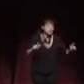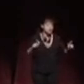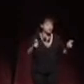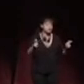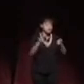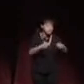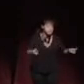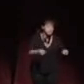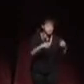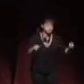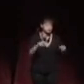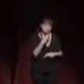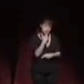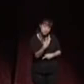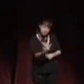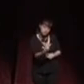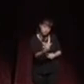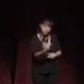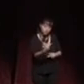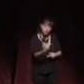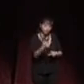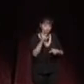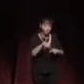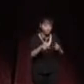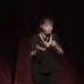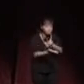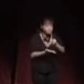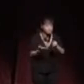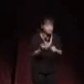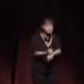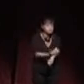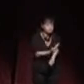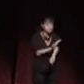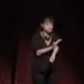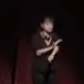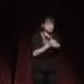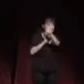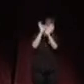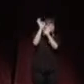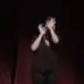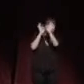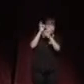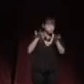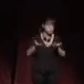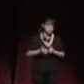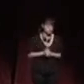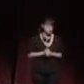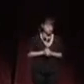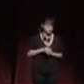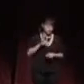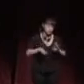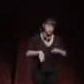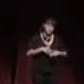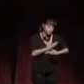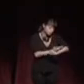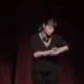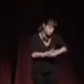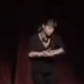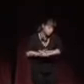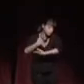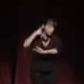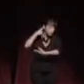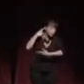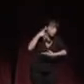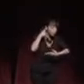emocional. Compartilhar a importância e o significado dessa voz, da música, que é embalada desde a primeira infância, dos sons